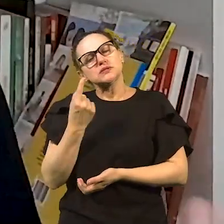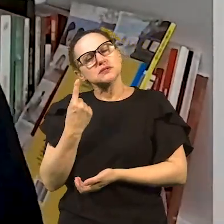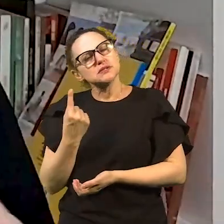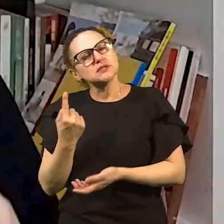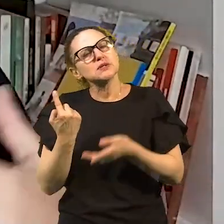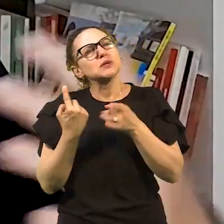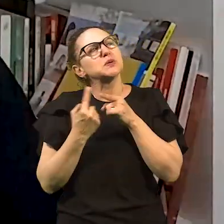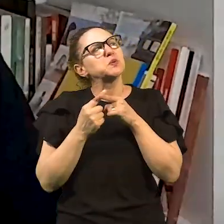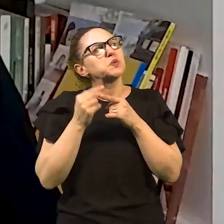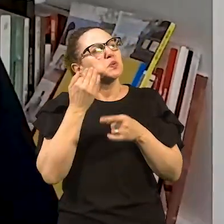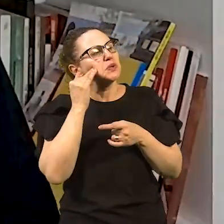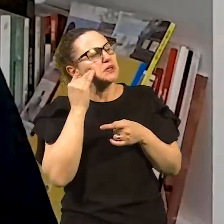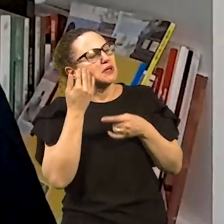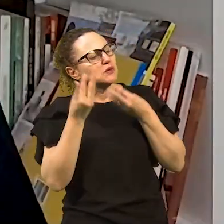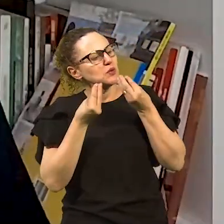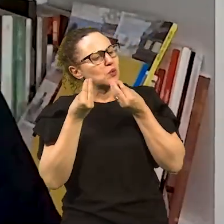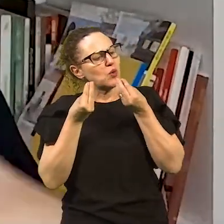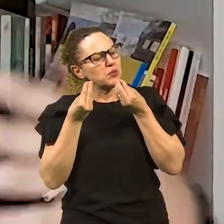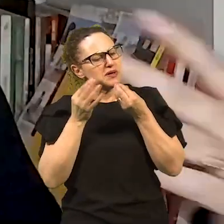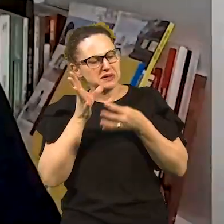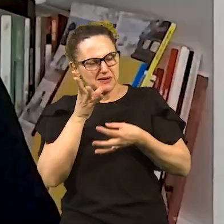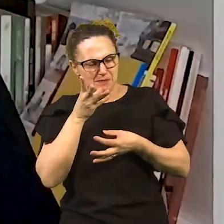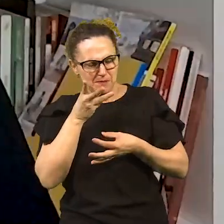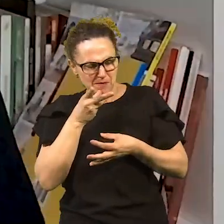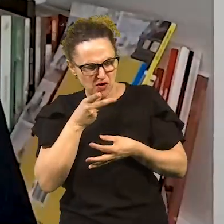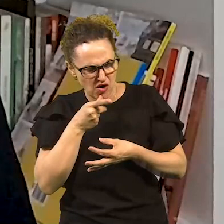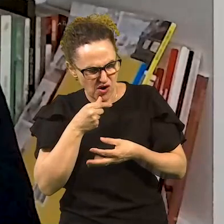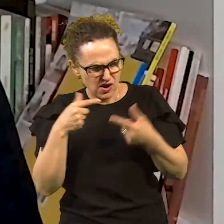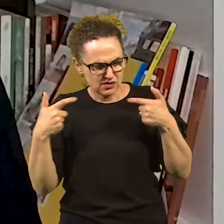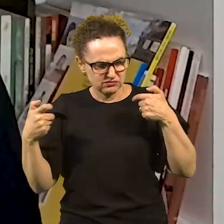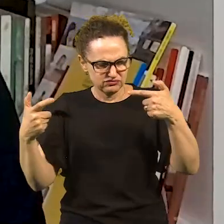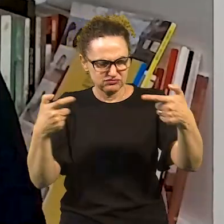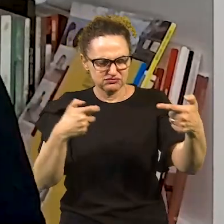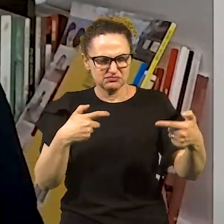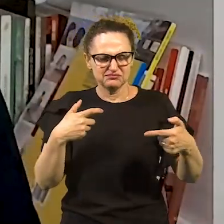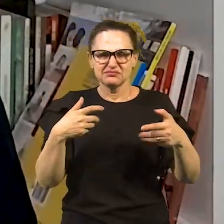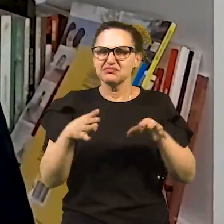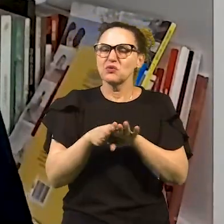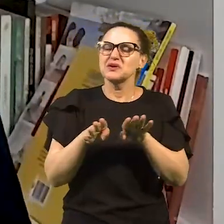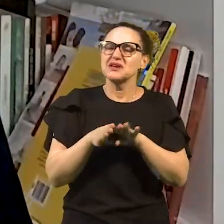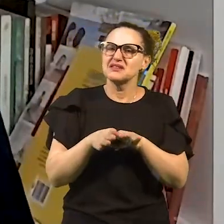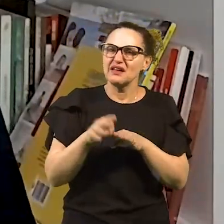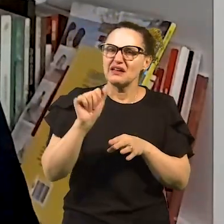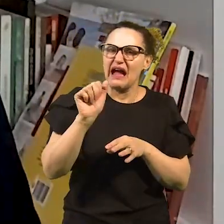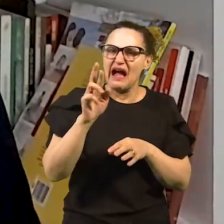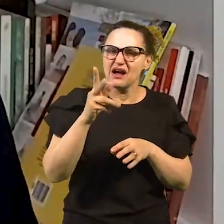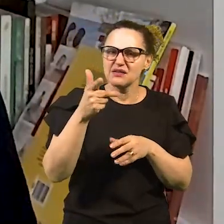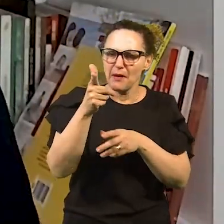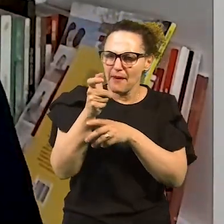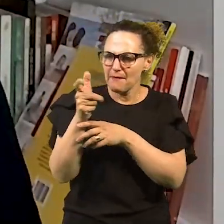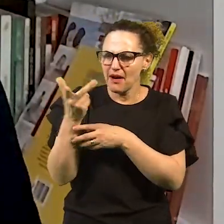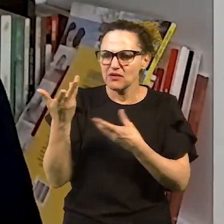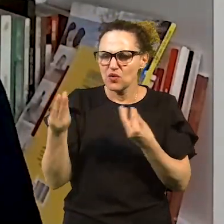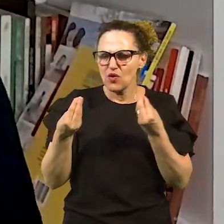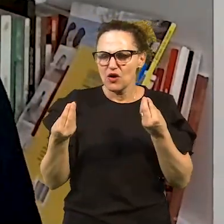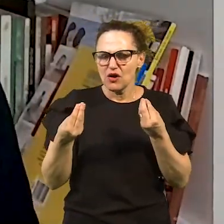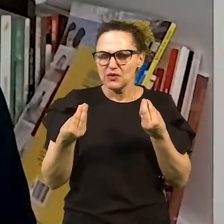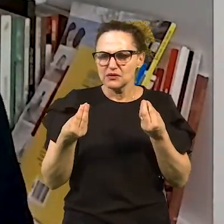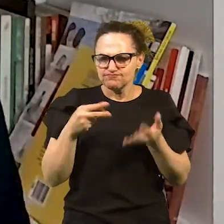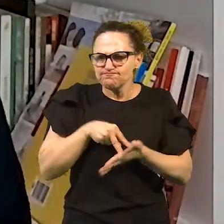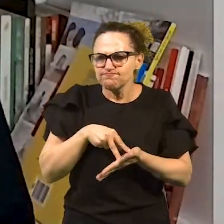entende exatamente como é que esse conflito dura tanto tempo, de onde surge tanta arma, como é que esse pessoal resiste, né?